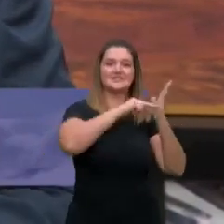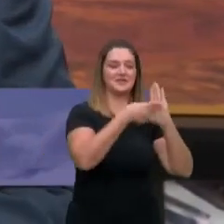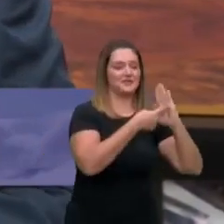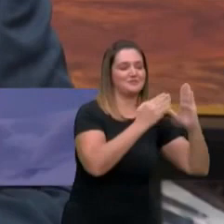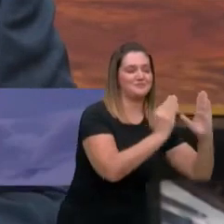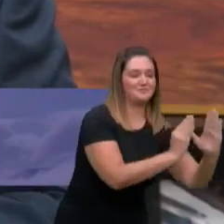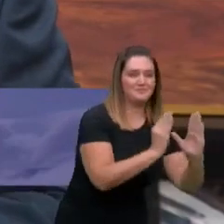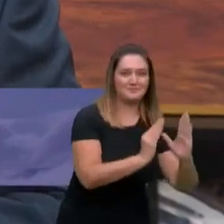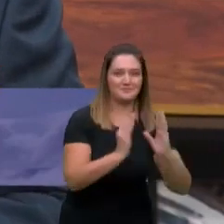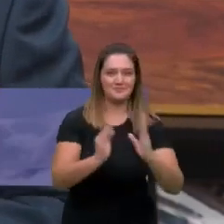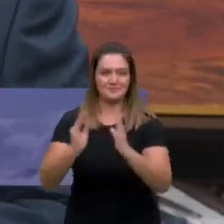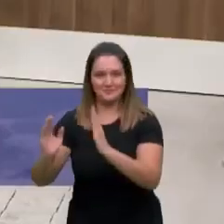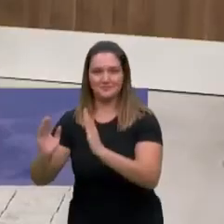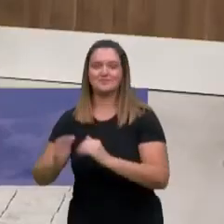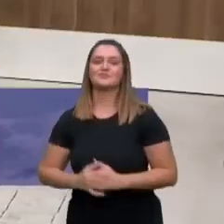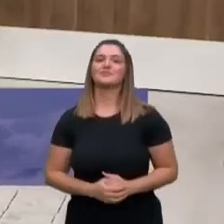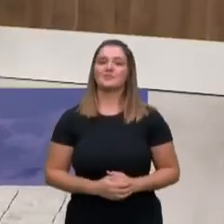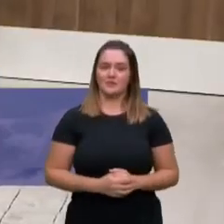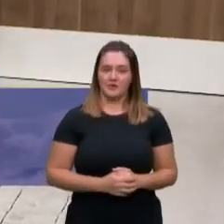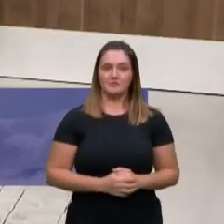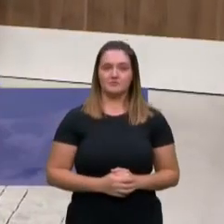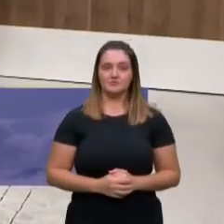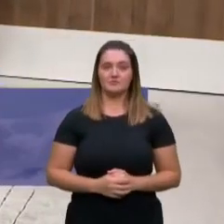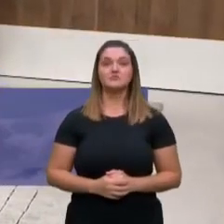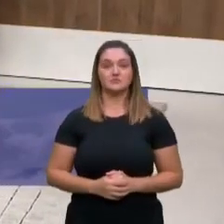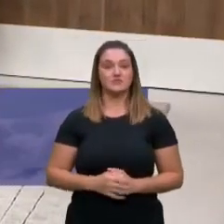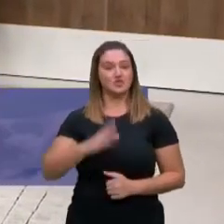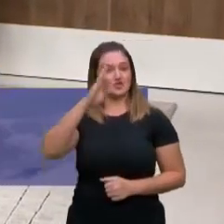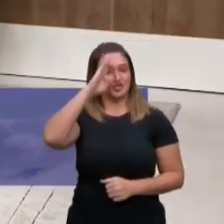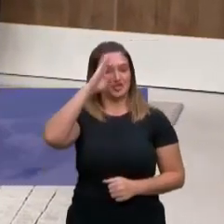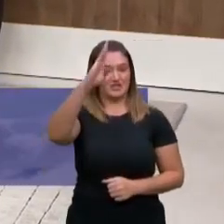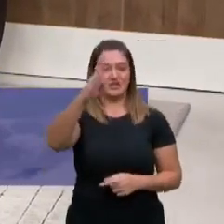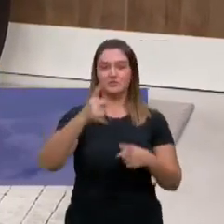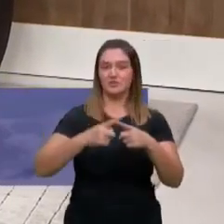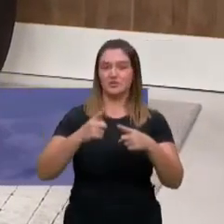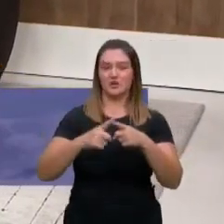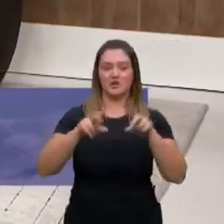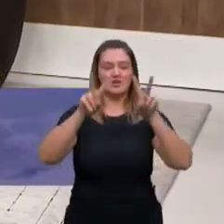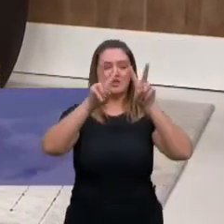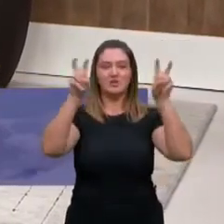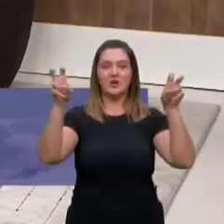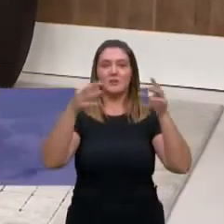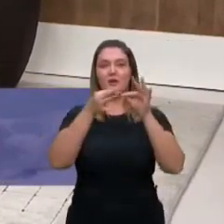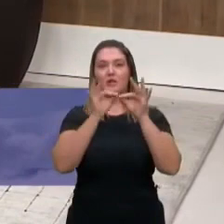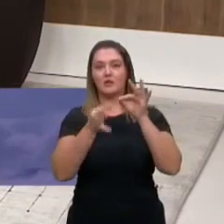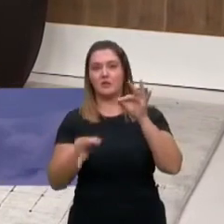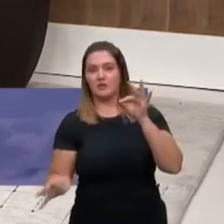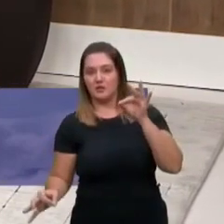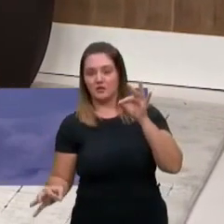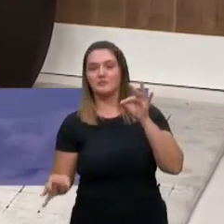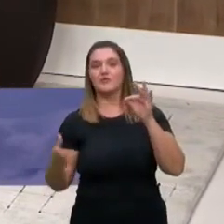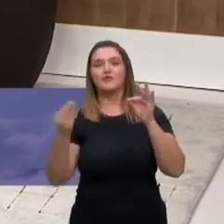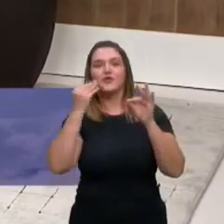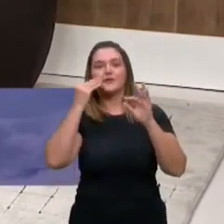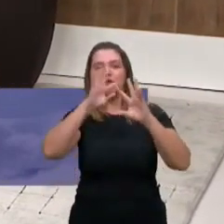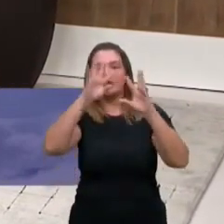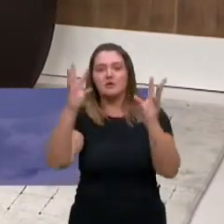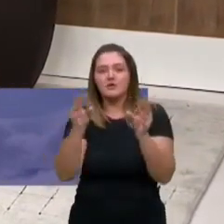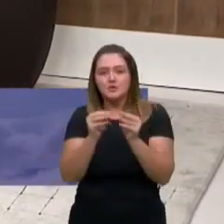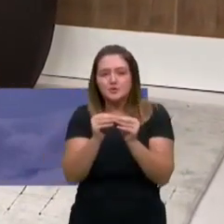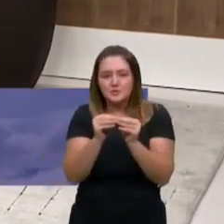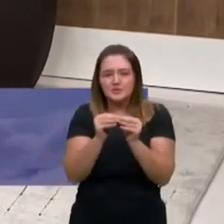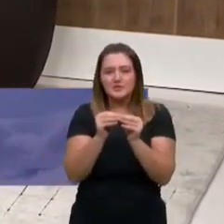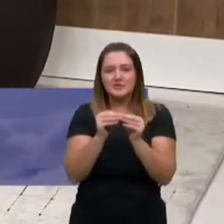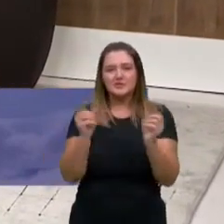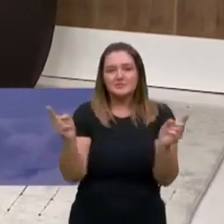igrejas mencionadas no Apocalipse. Vamos direto, porque esse é um tema bem complexo e grande demais, e a gente vai condensar